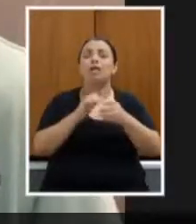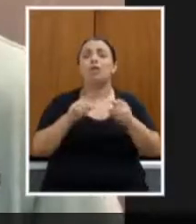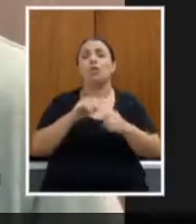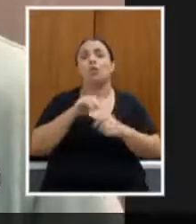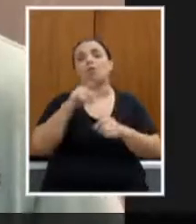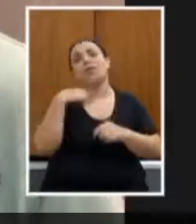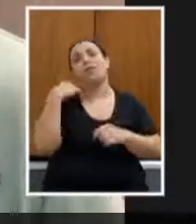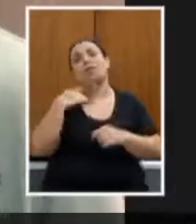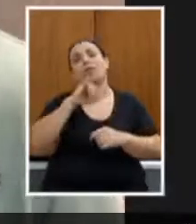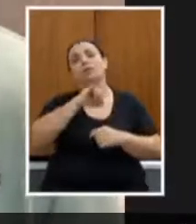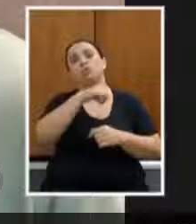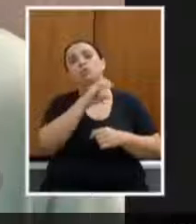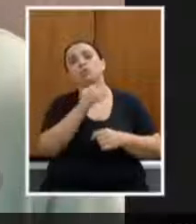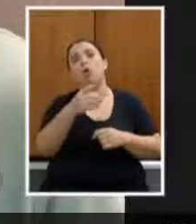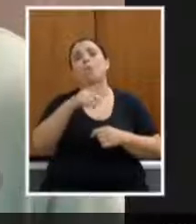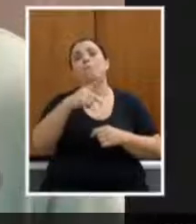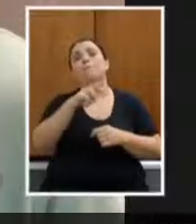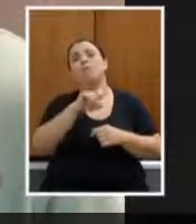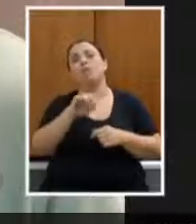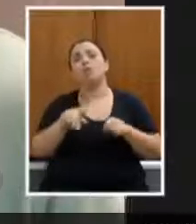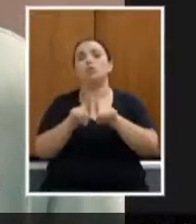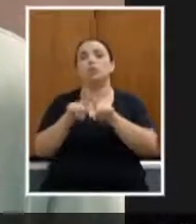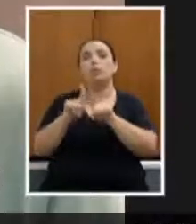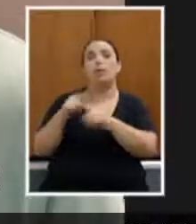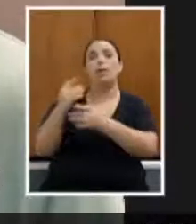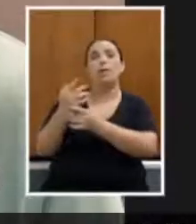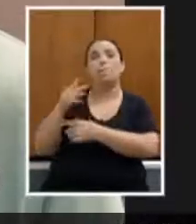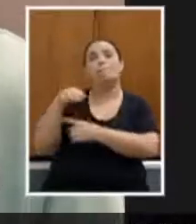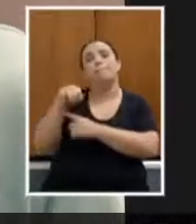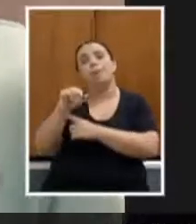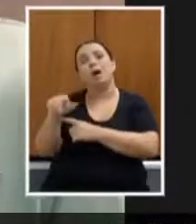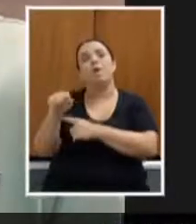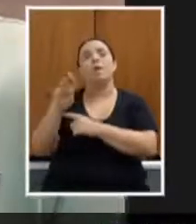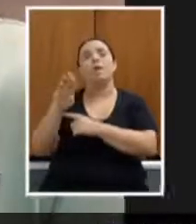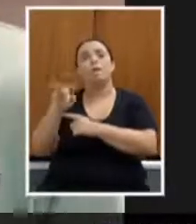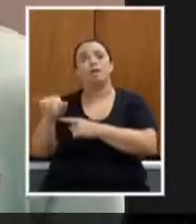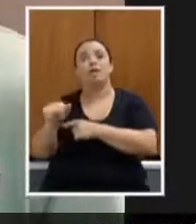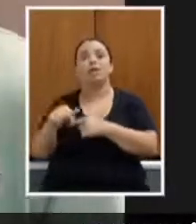nos deram o primeiro sinal de que algo errado estava acontecendo e que era